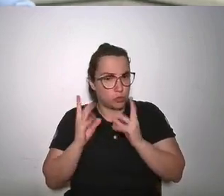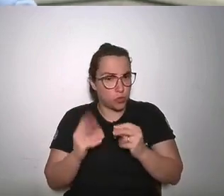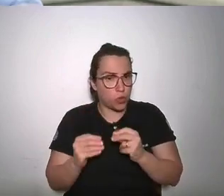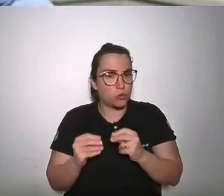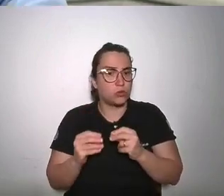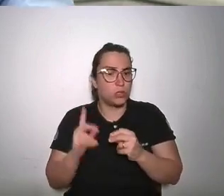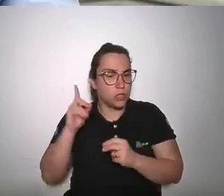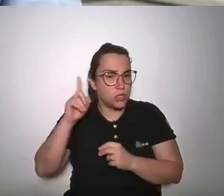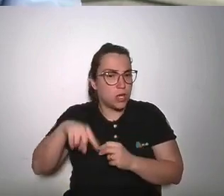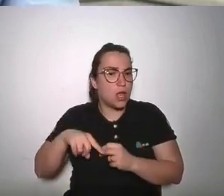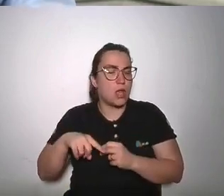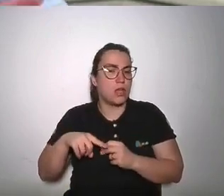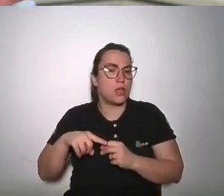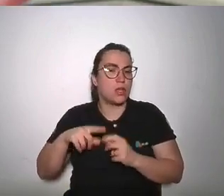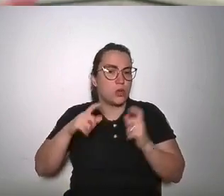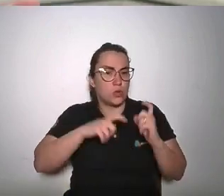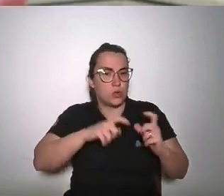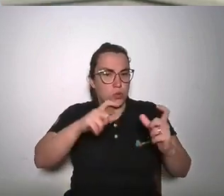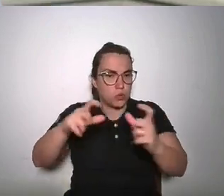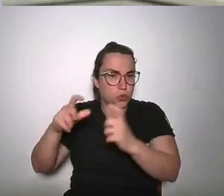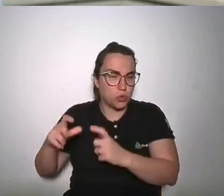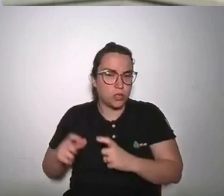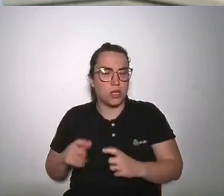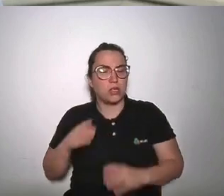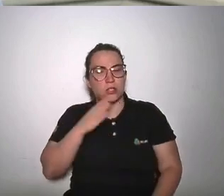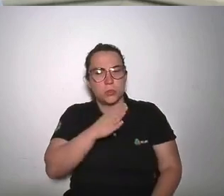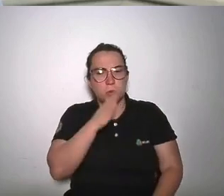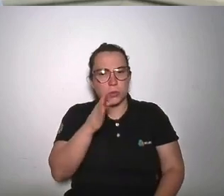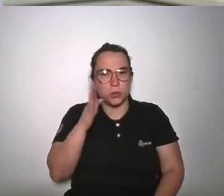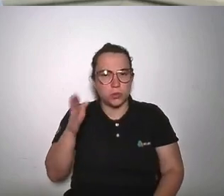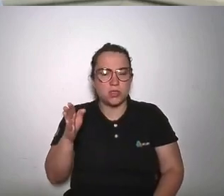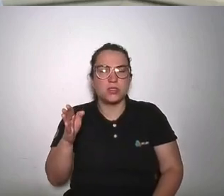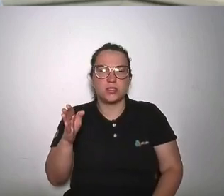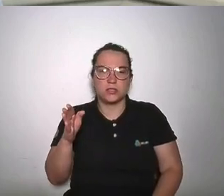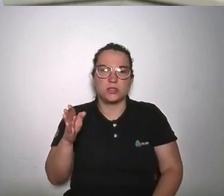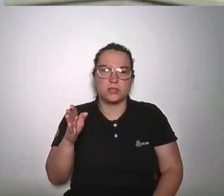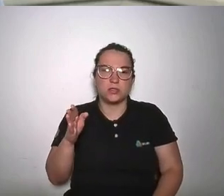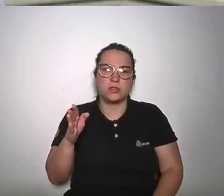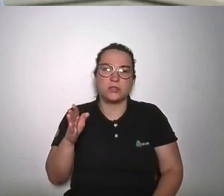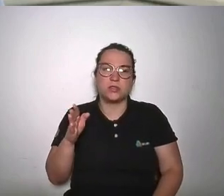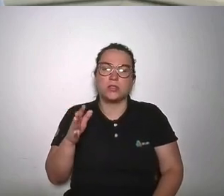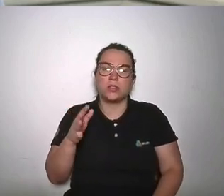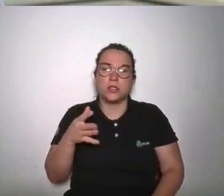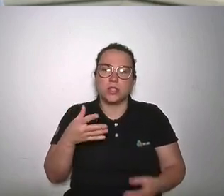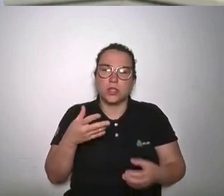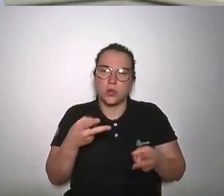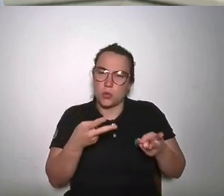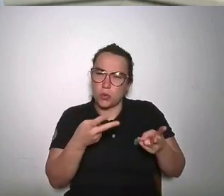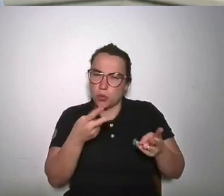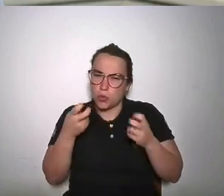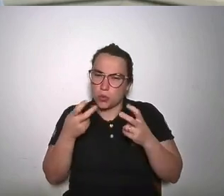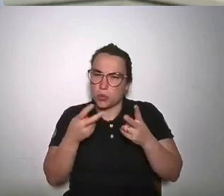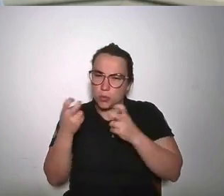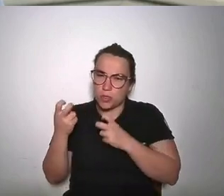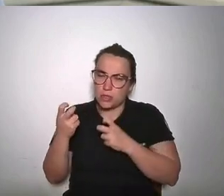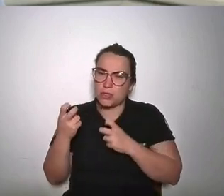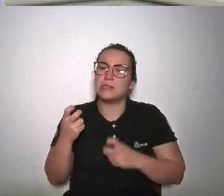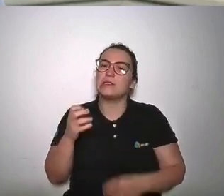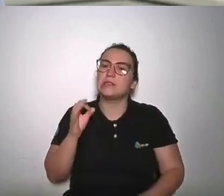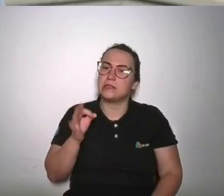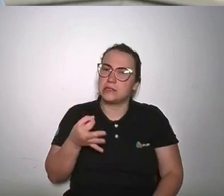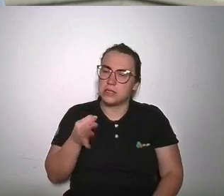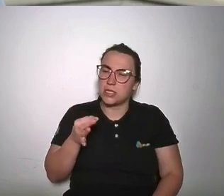legítimo que todos os lugares onde a gente vai, especialmente esse ano eu observei que, rapaz, o